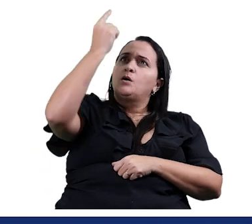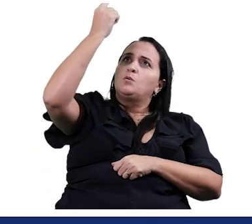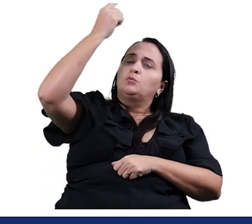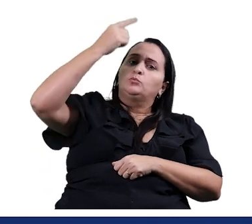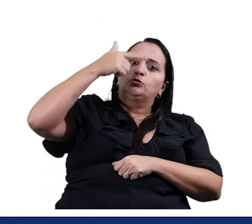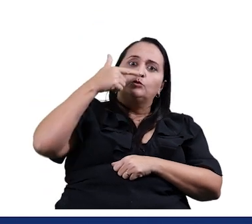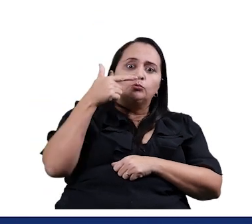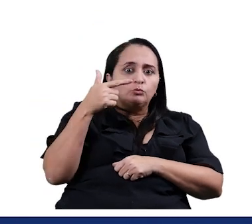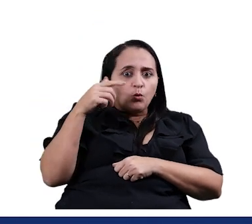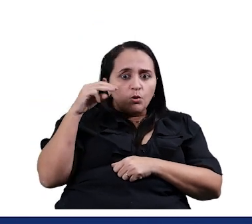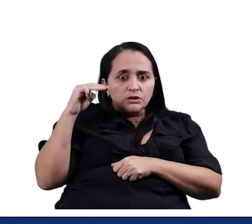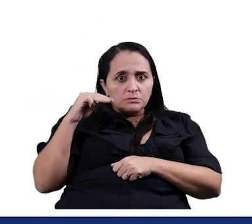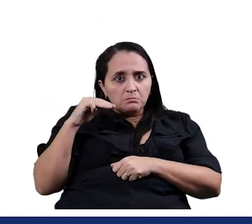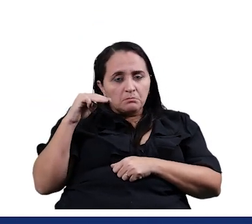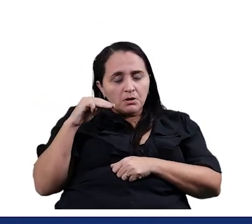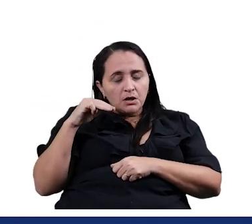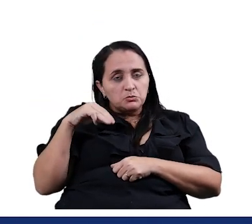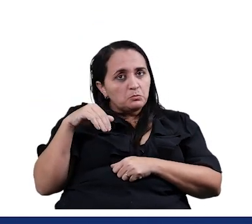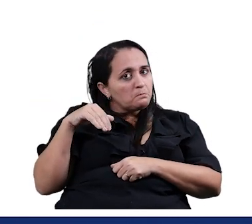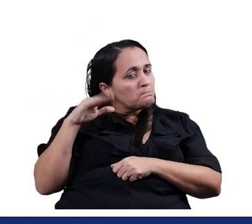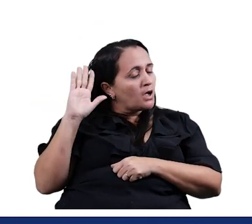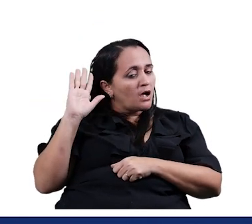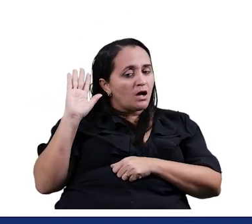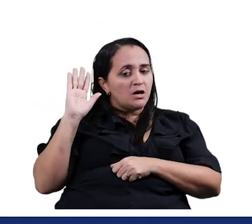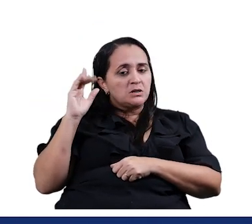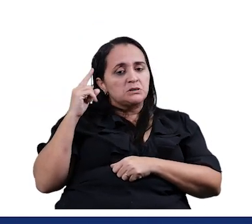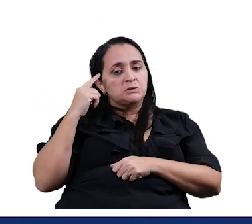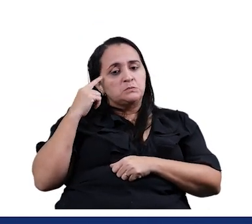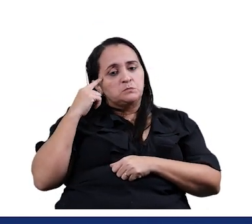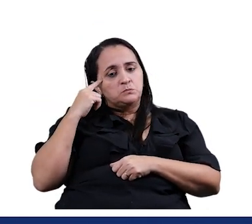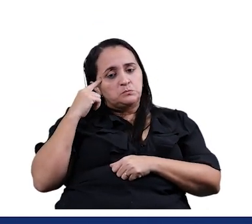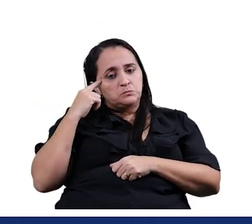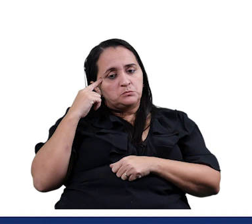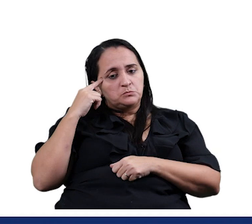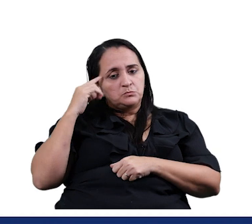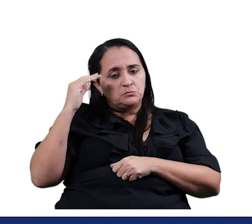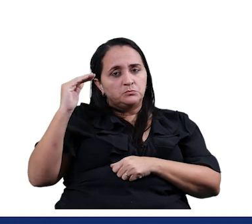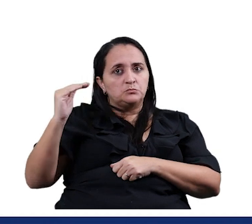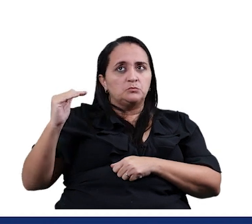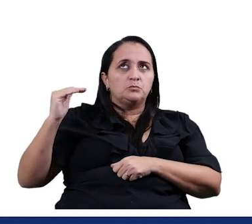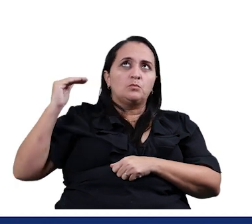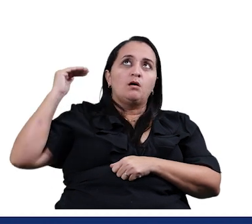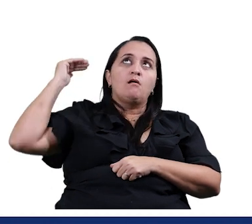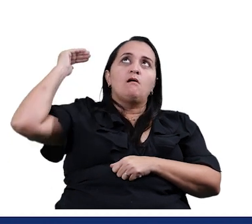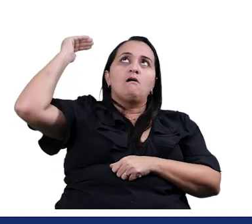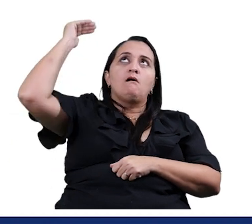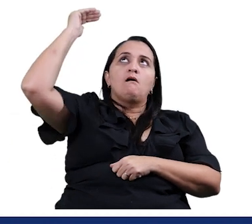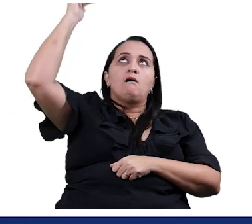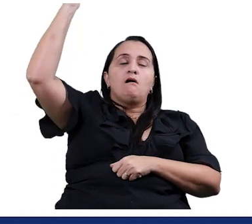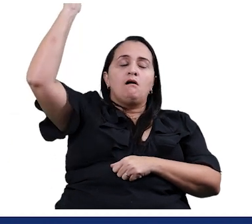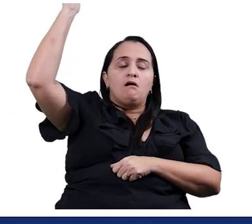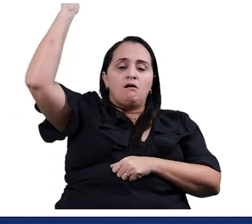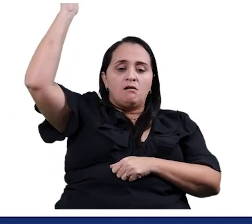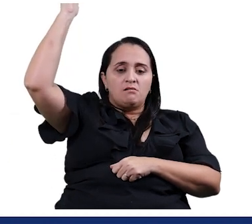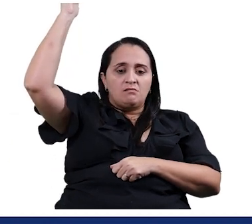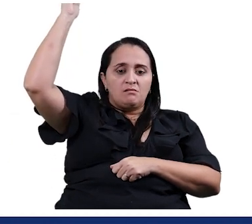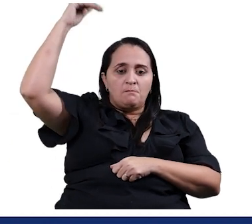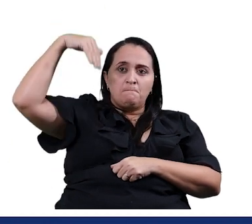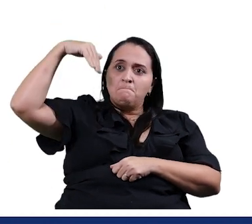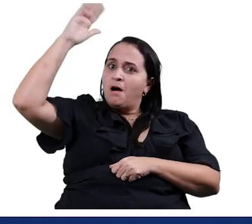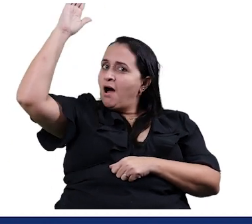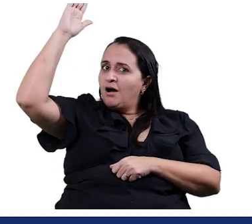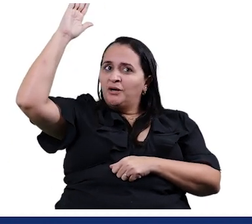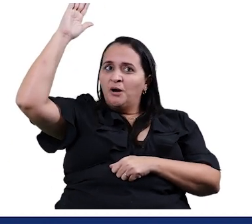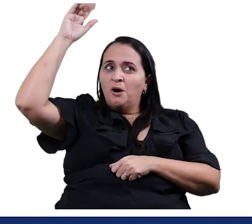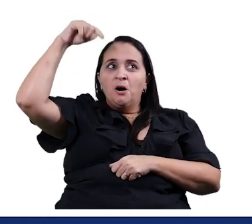de altura. Bem, eu tenho quase 2, então considere que Oscar, eu acho que ele nem ia caber